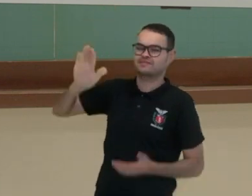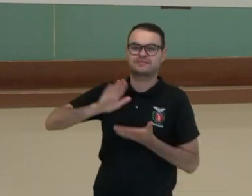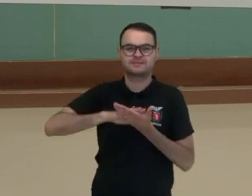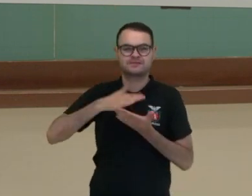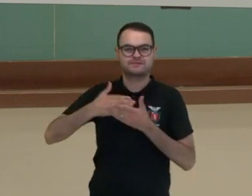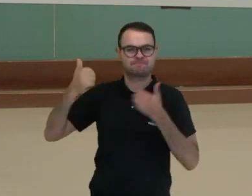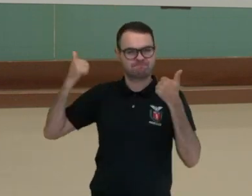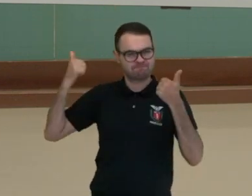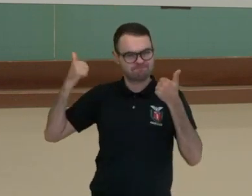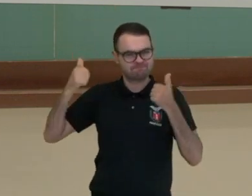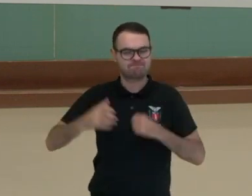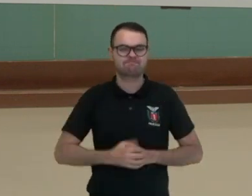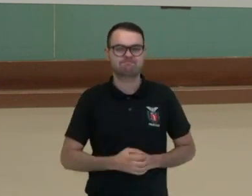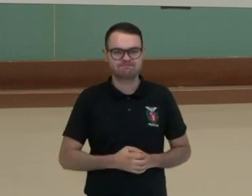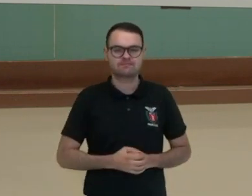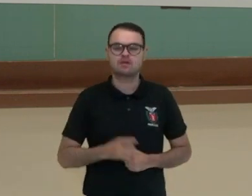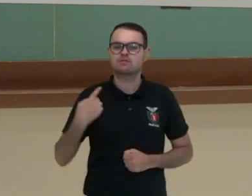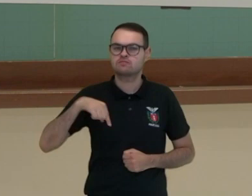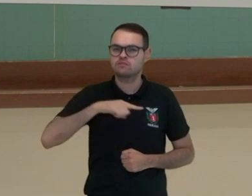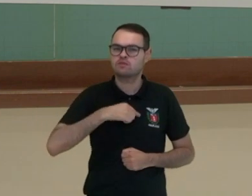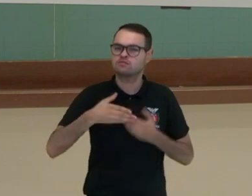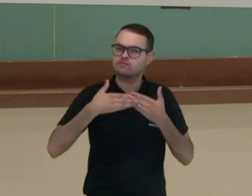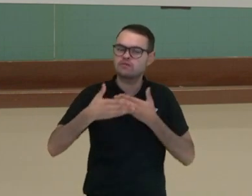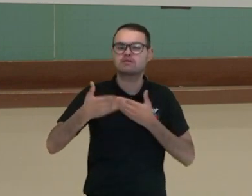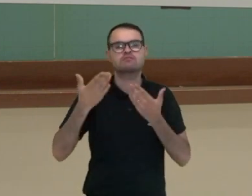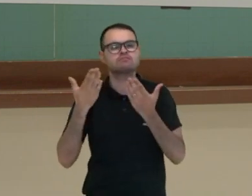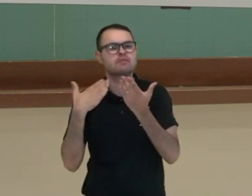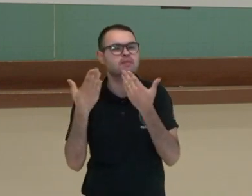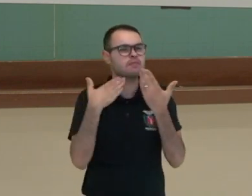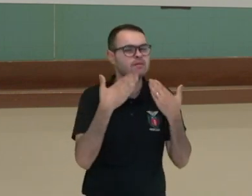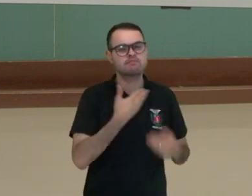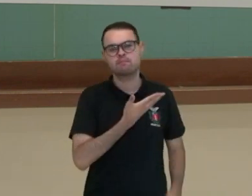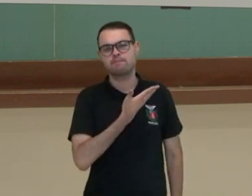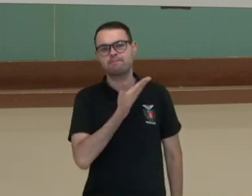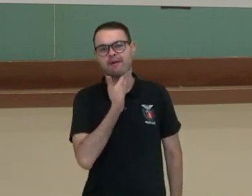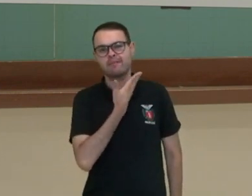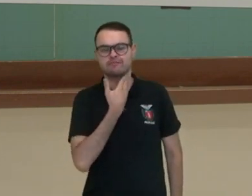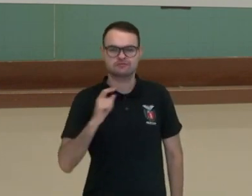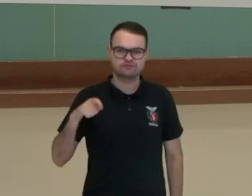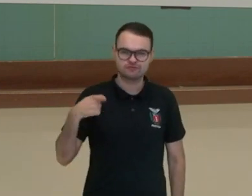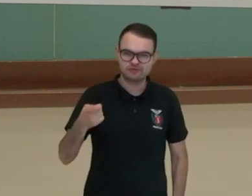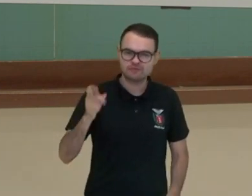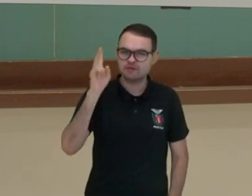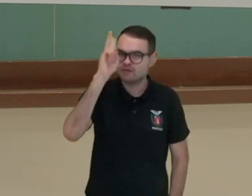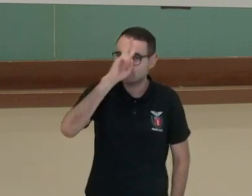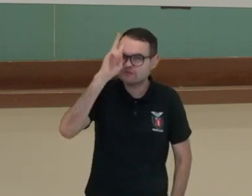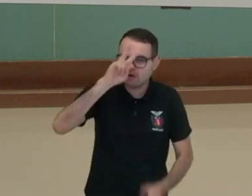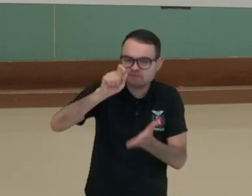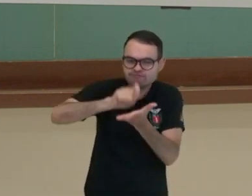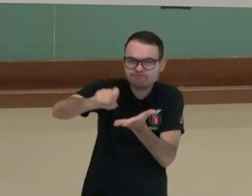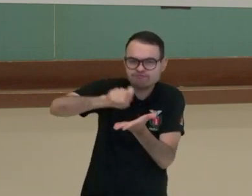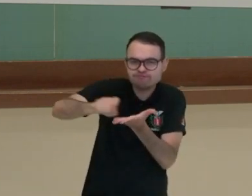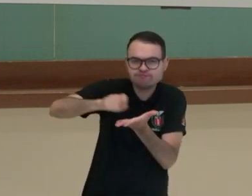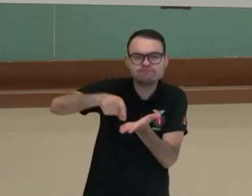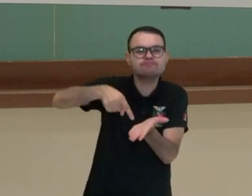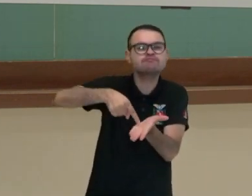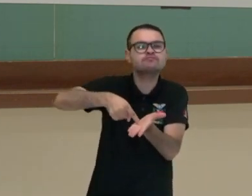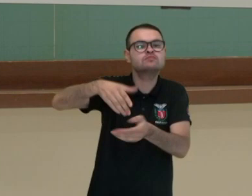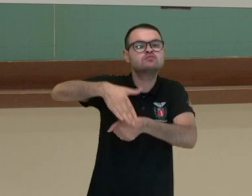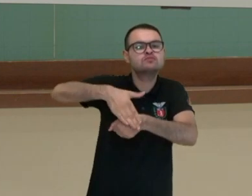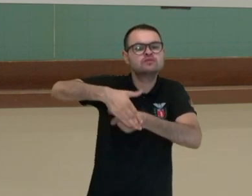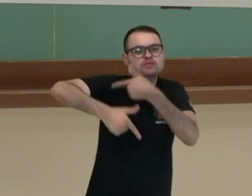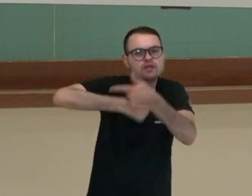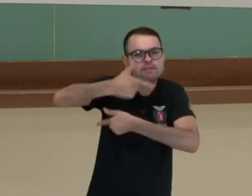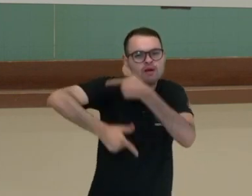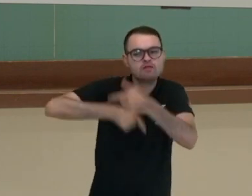bem, Luiz? Vamos conversar, vamos bater um papo sobre a escrita da história, o ofício do historiador.